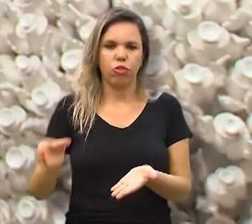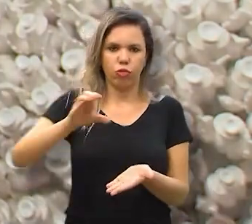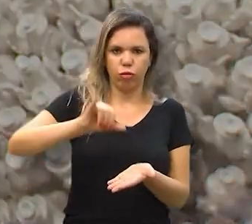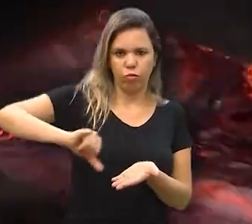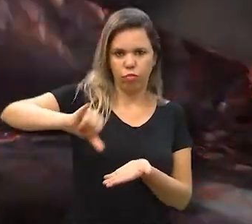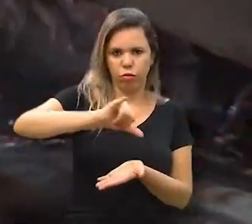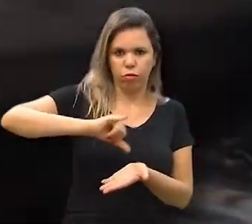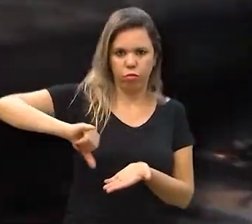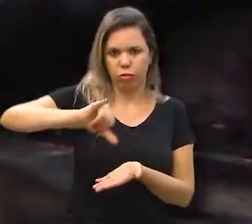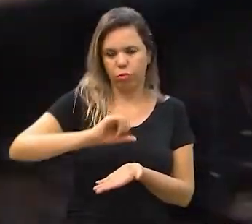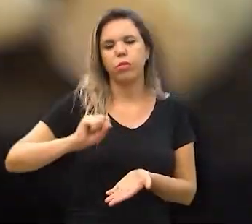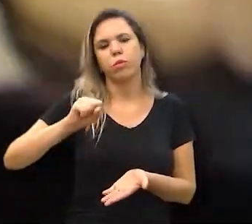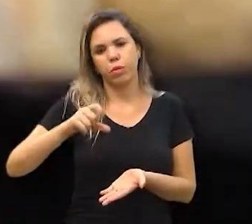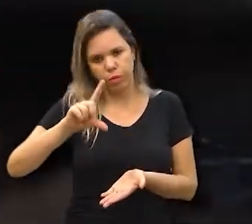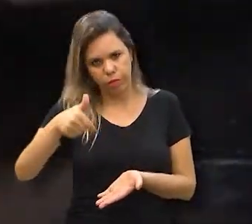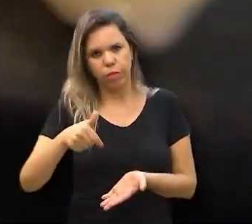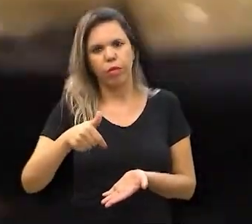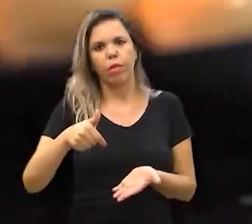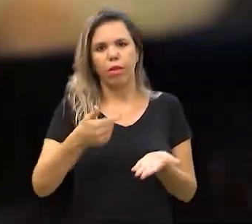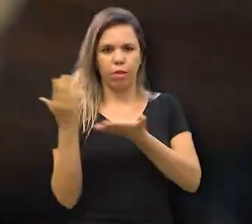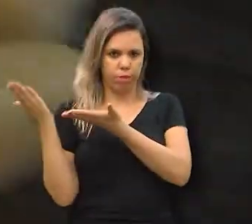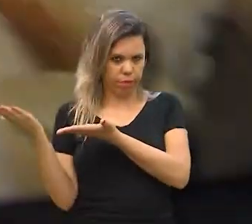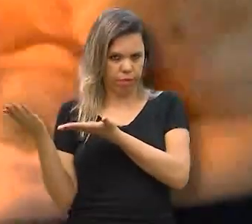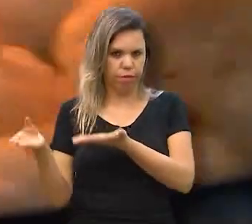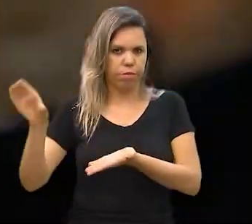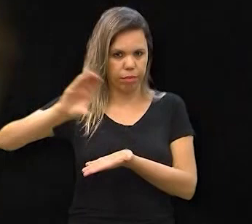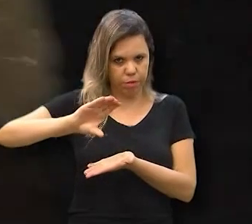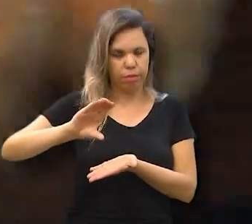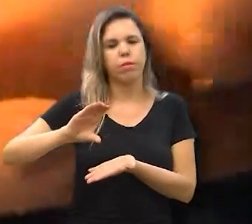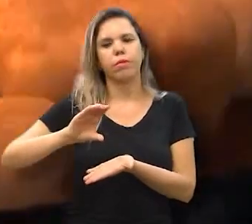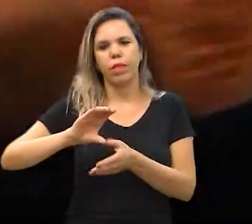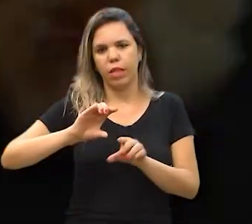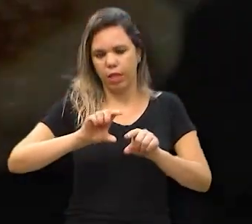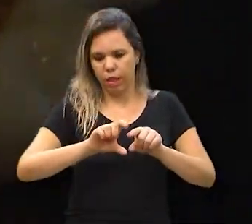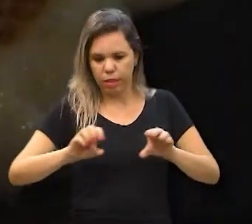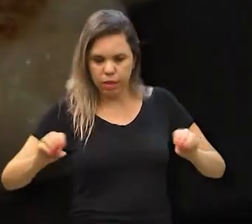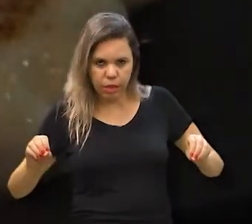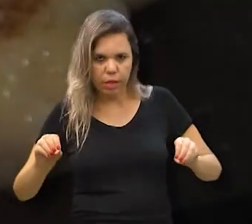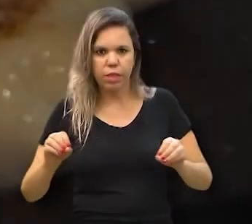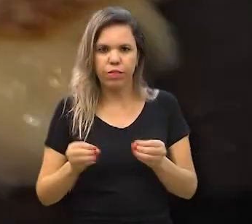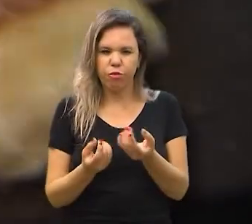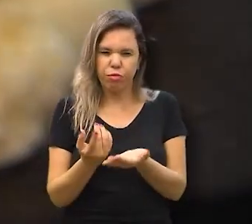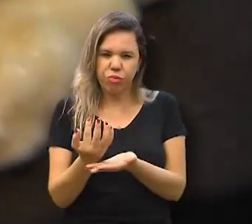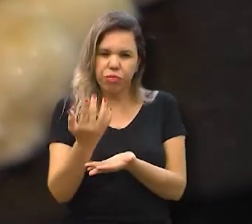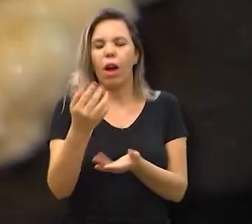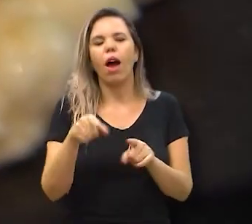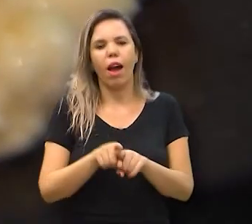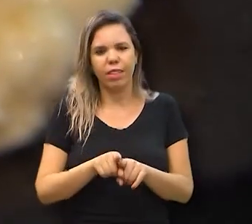a gente coloca o azeite e aí sim o nhoque. Então, quando eu colocar nhoque, tem que fazer aquele barulhinho.